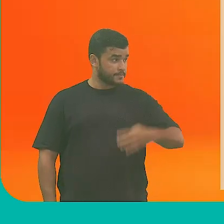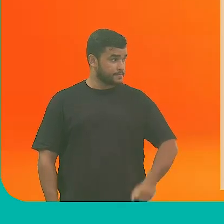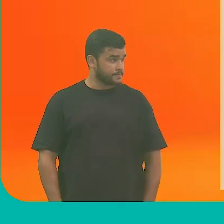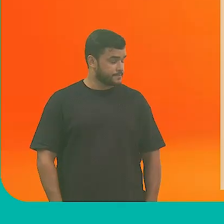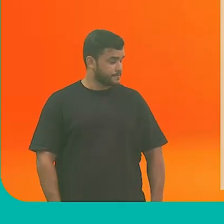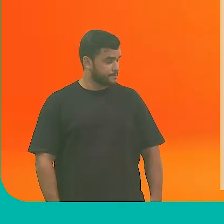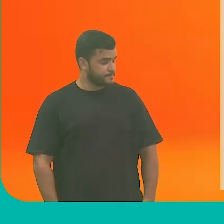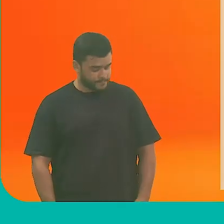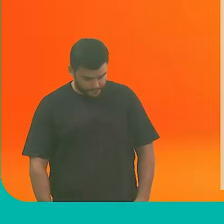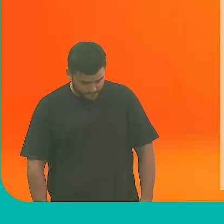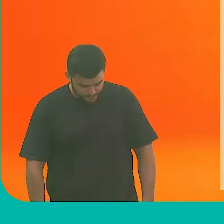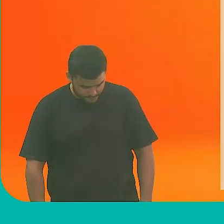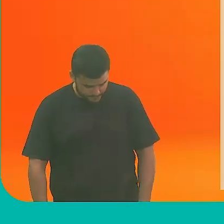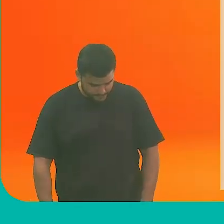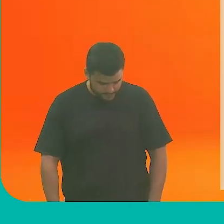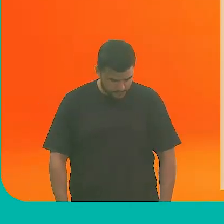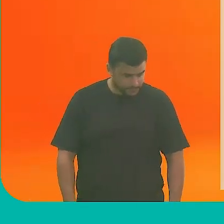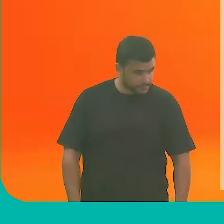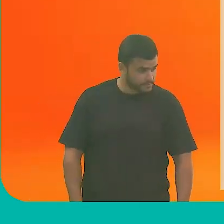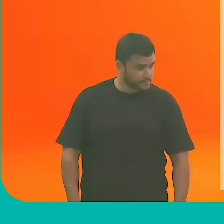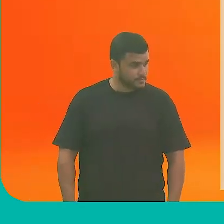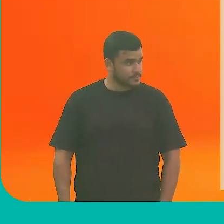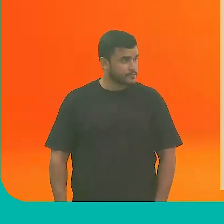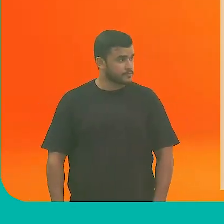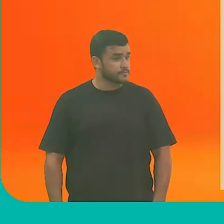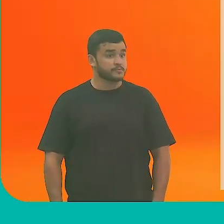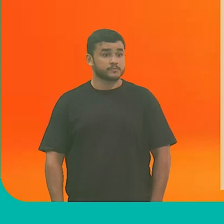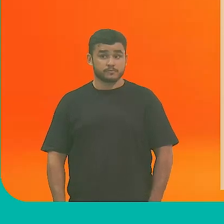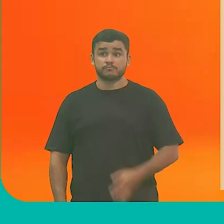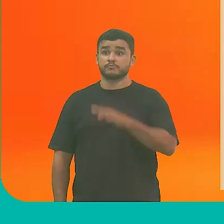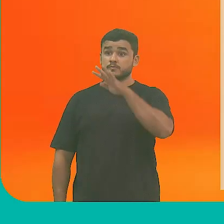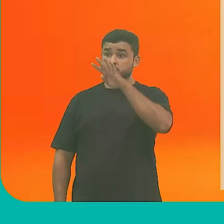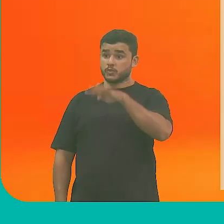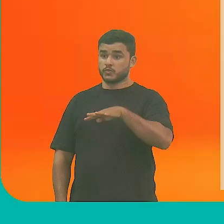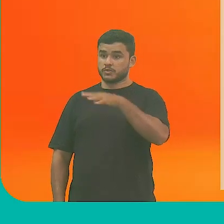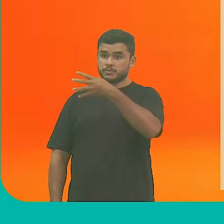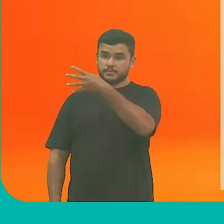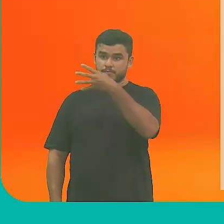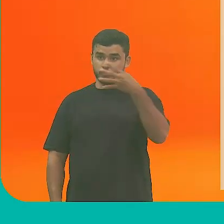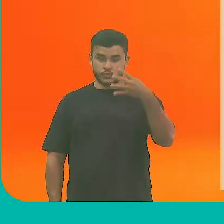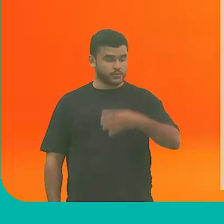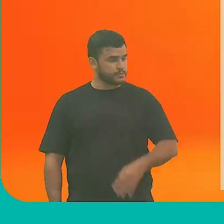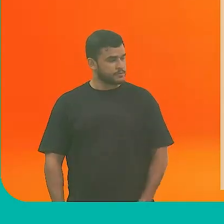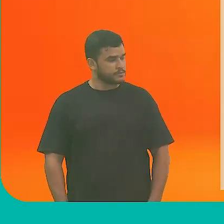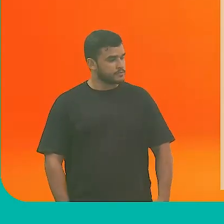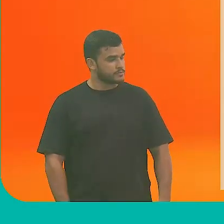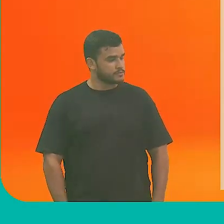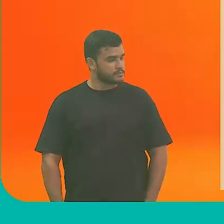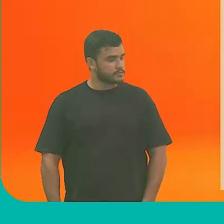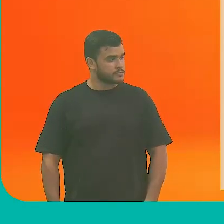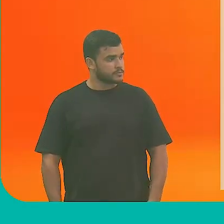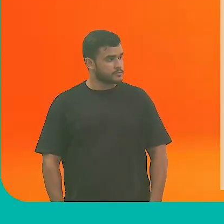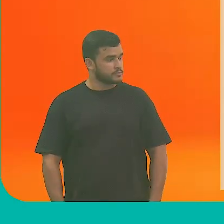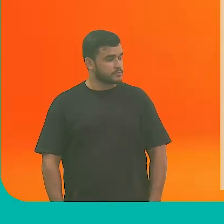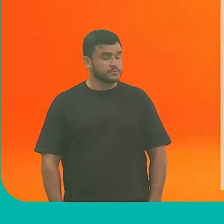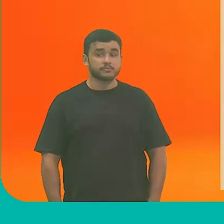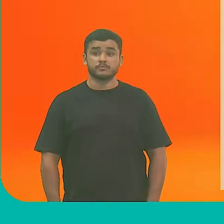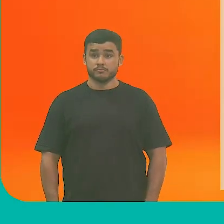que é que esse gráfico diz? Ó? Quantidade de motoristas e a quantidade de